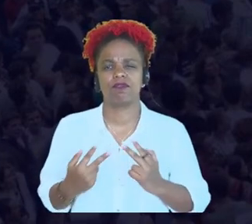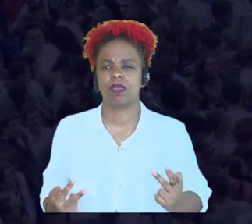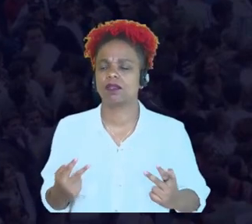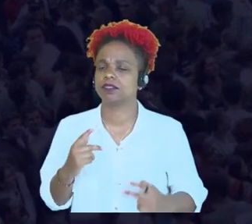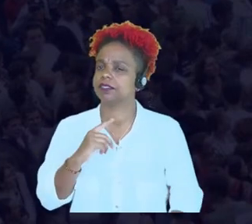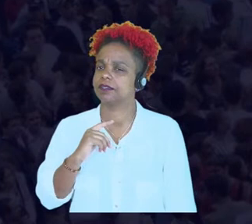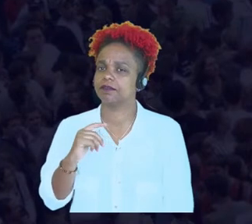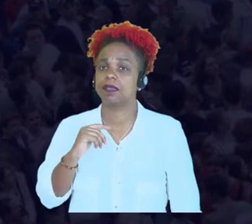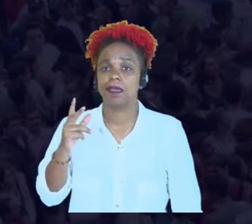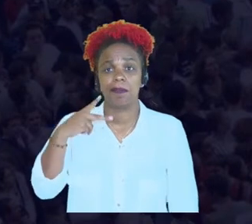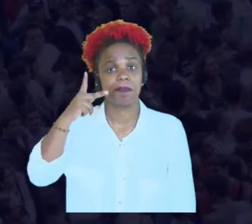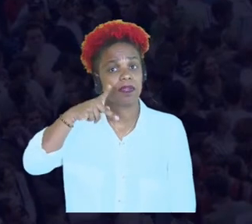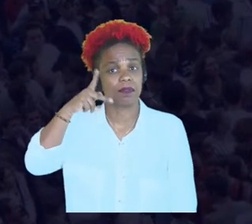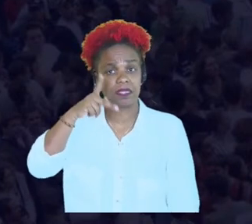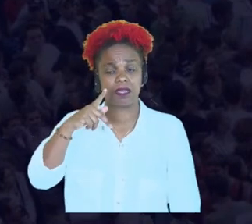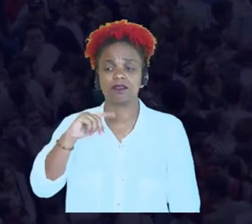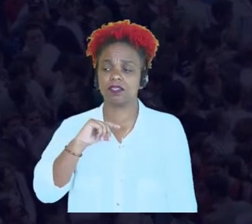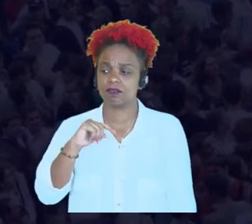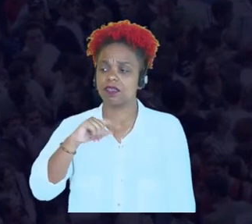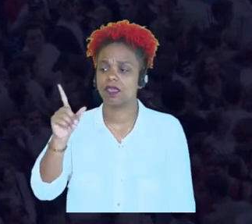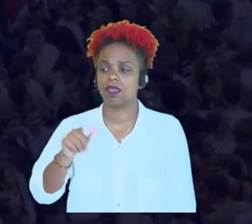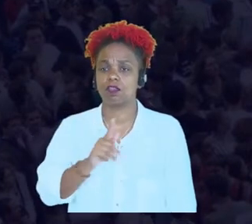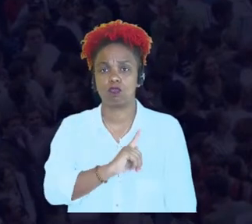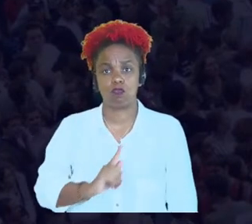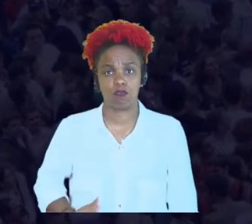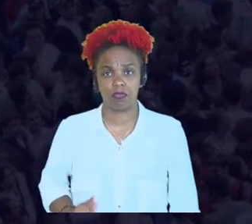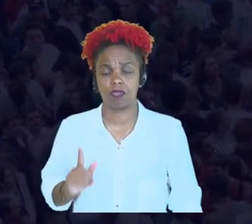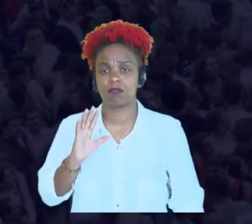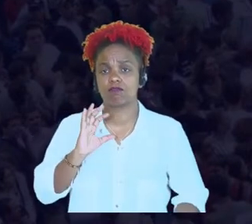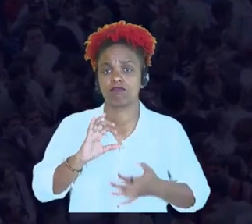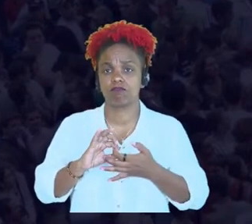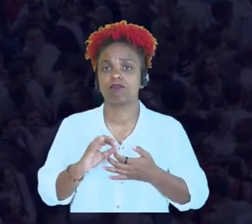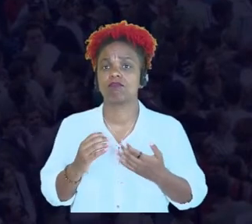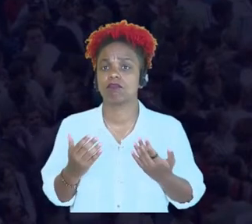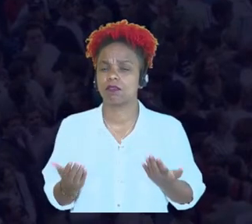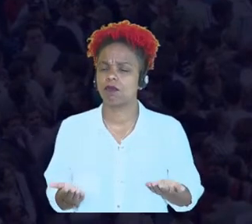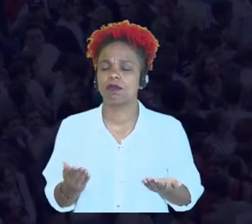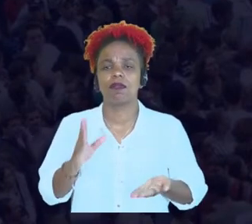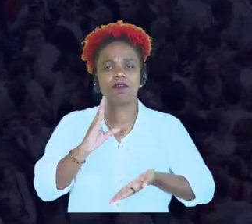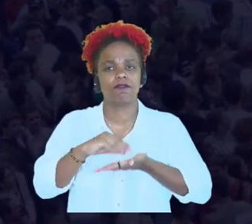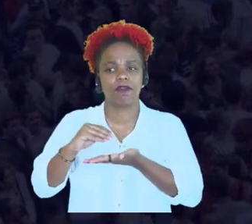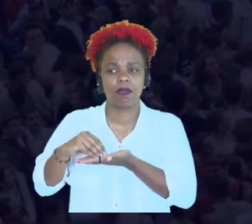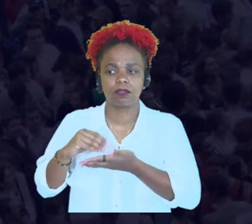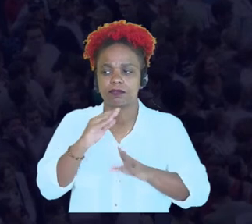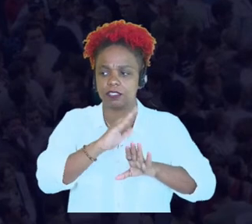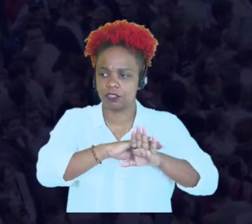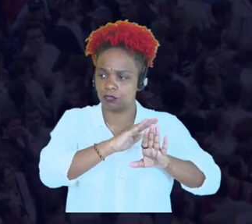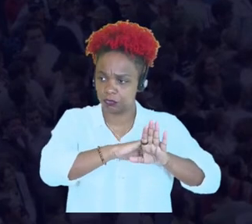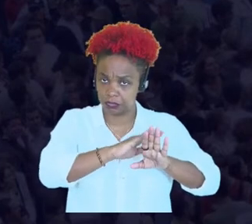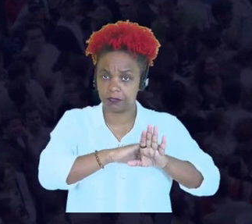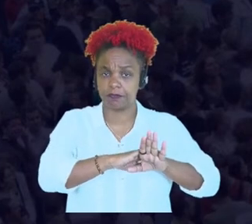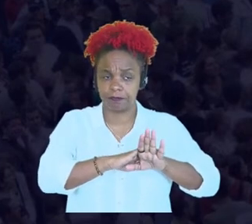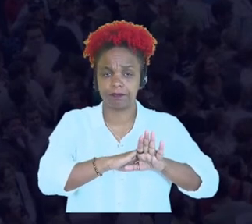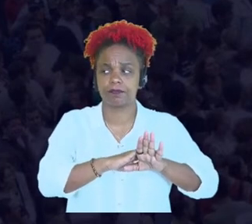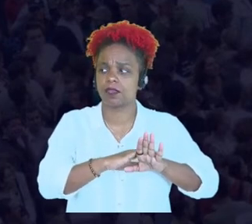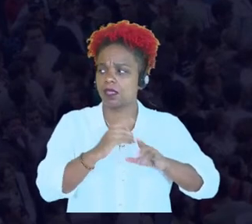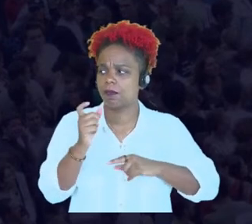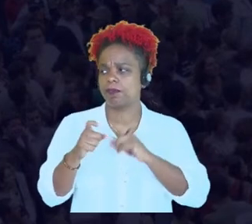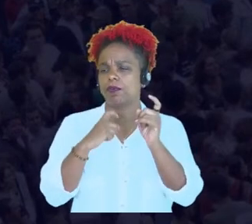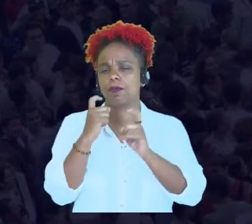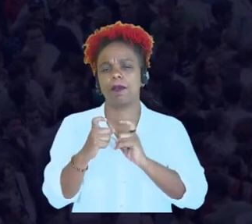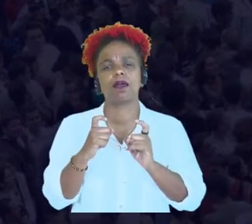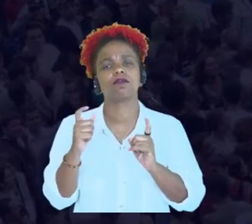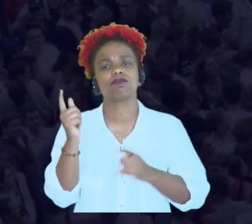um comportamento muito governista e pouco ideológico, né? Então, está mais preocupado em